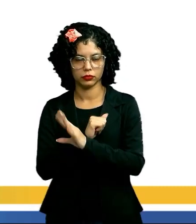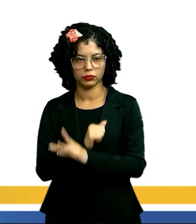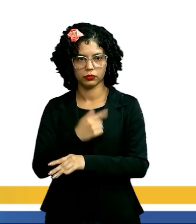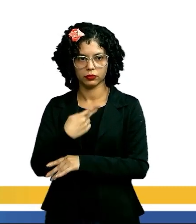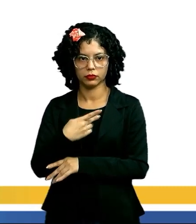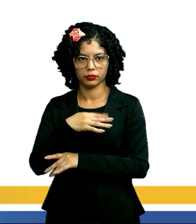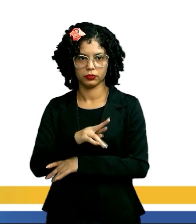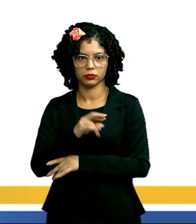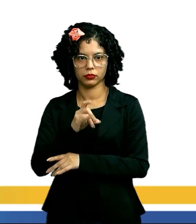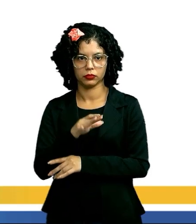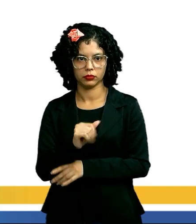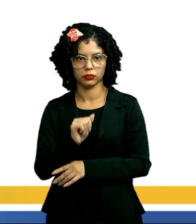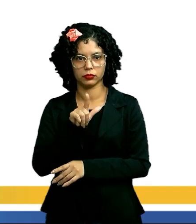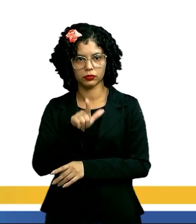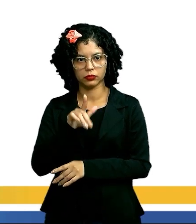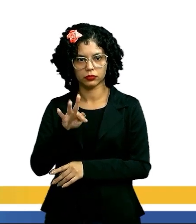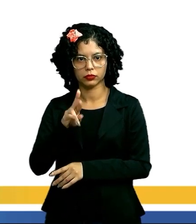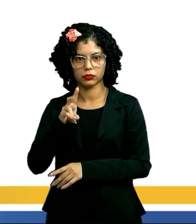ou ácido